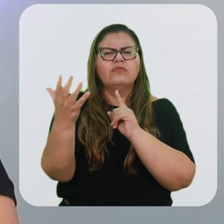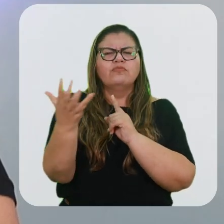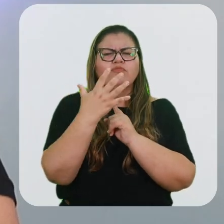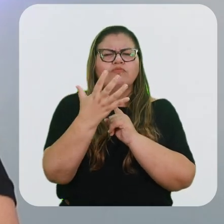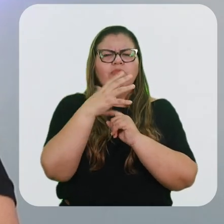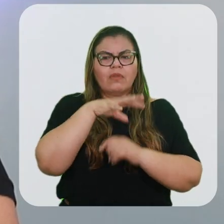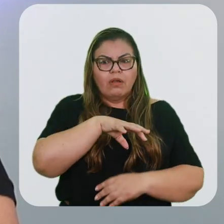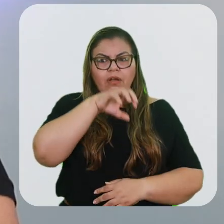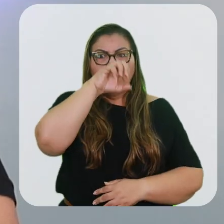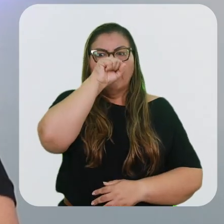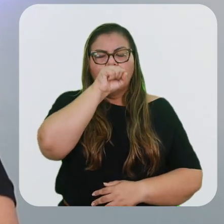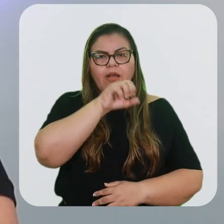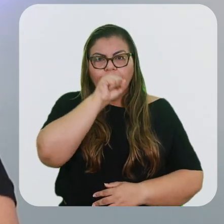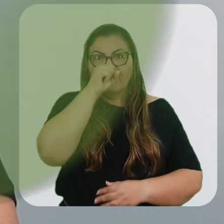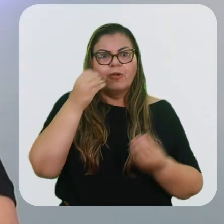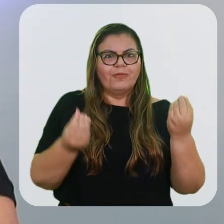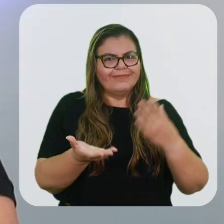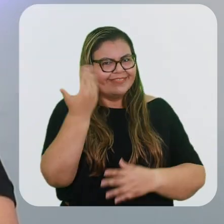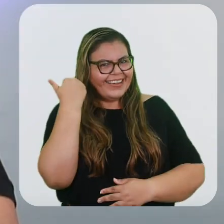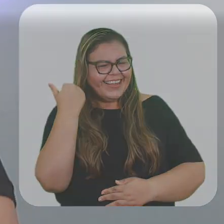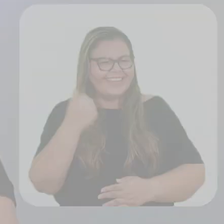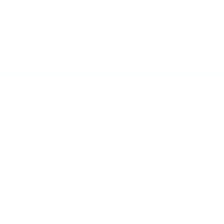influenciar na respiração humana. Vamos lá?